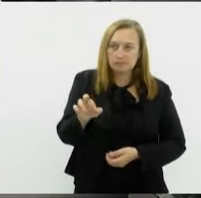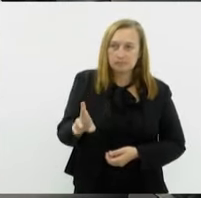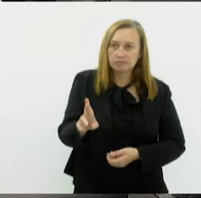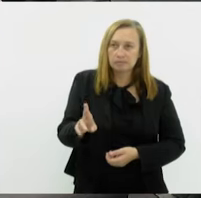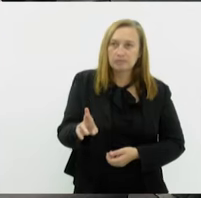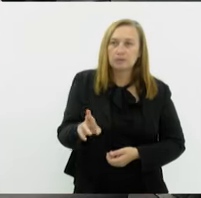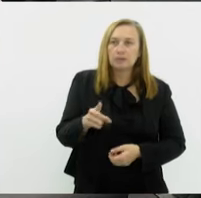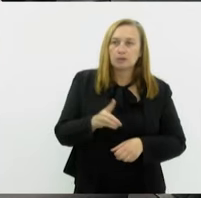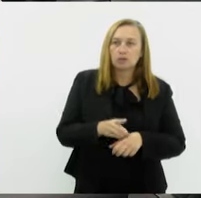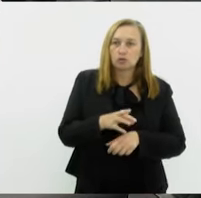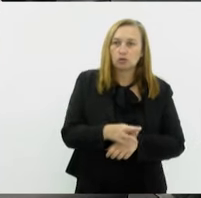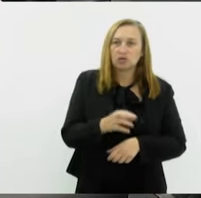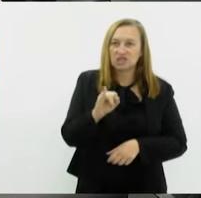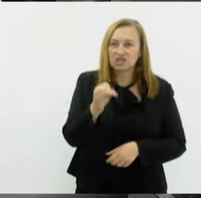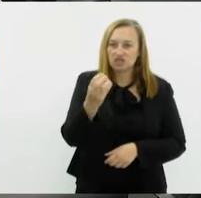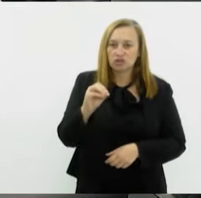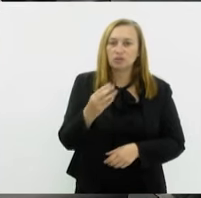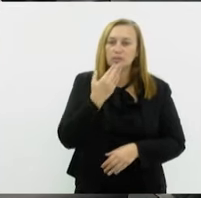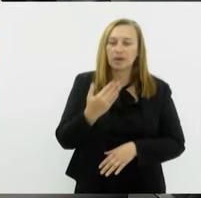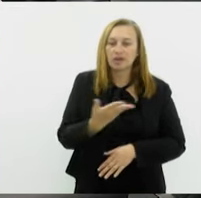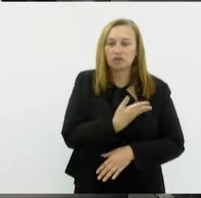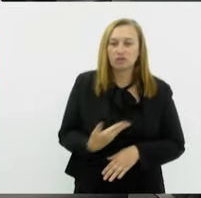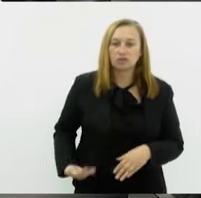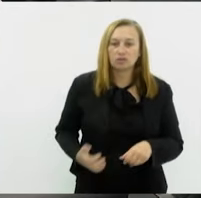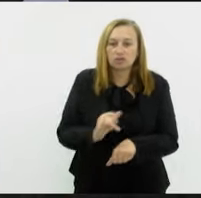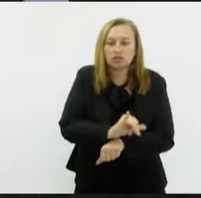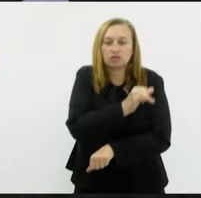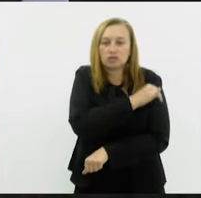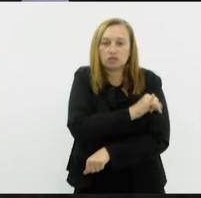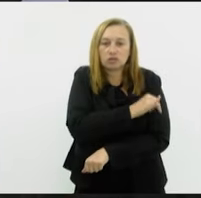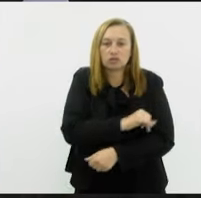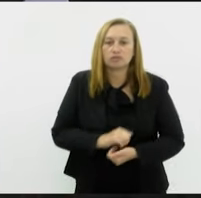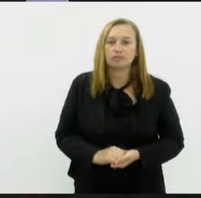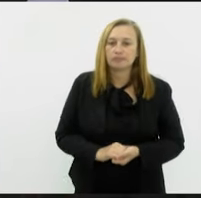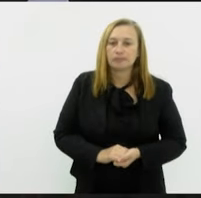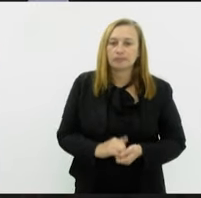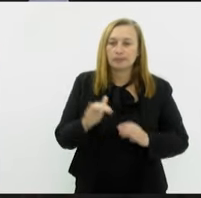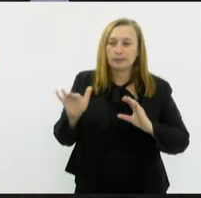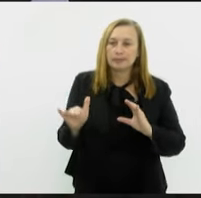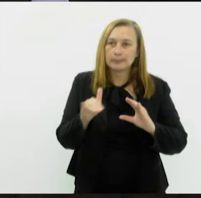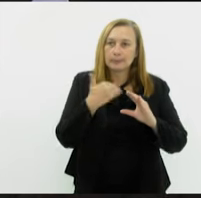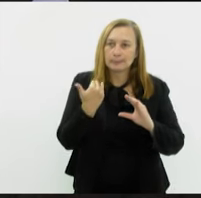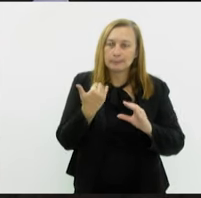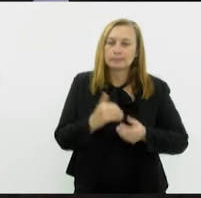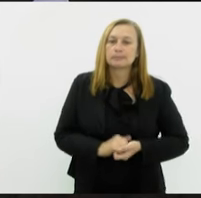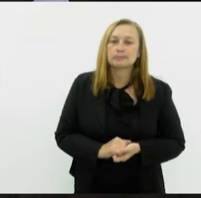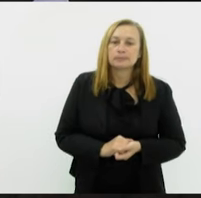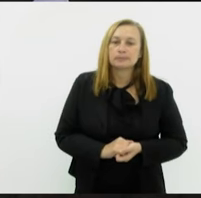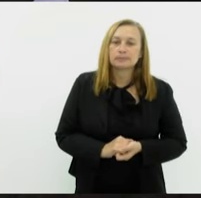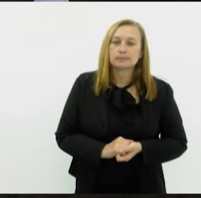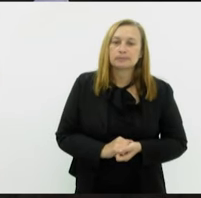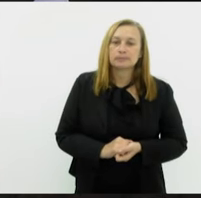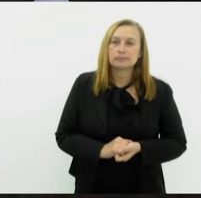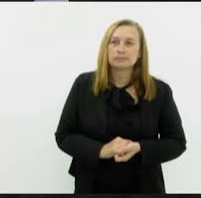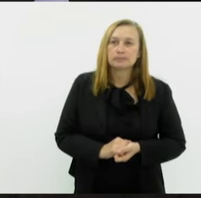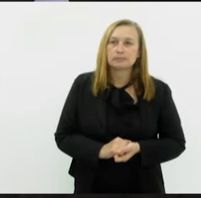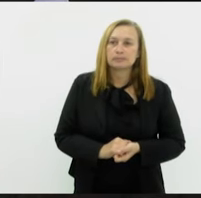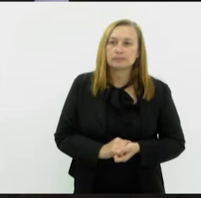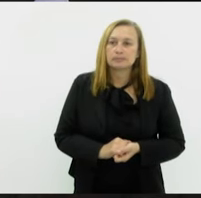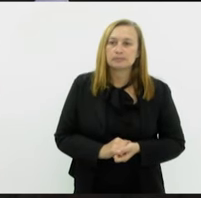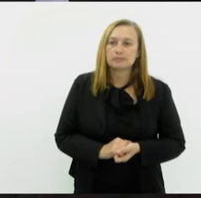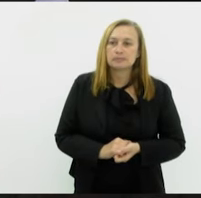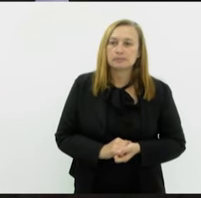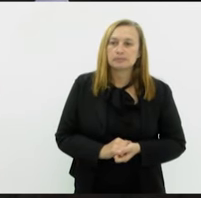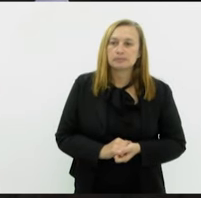Serginho, que solicita ao excelentíssimo senhor governador do estado do Rio de Janeiro o envio de mensagem dispondo sobre a isenção